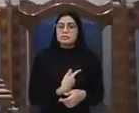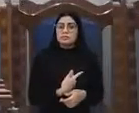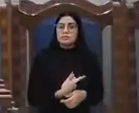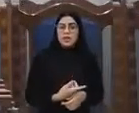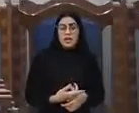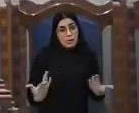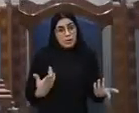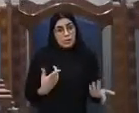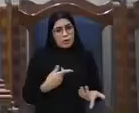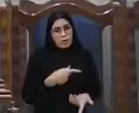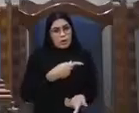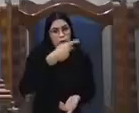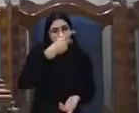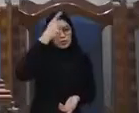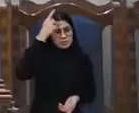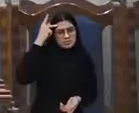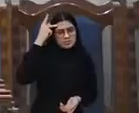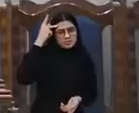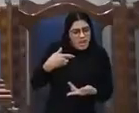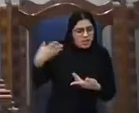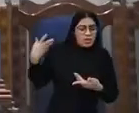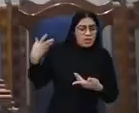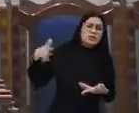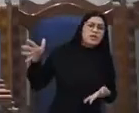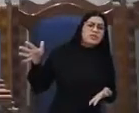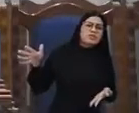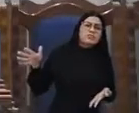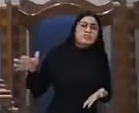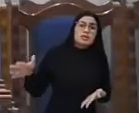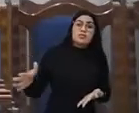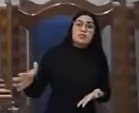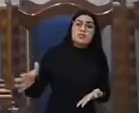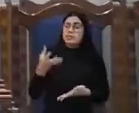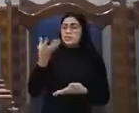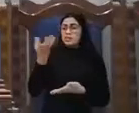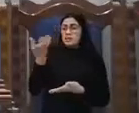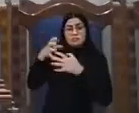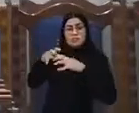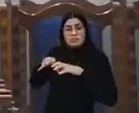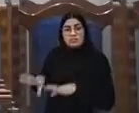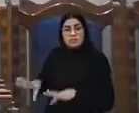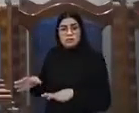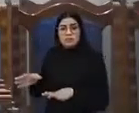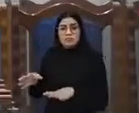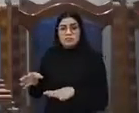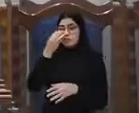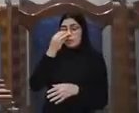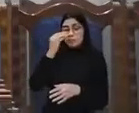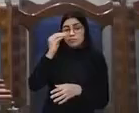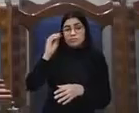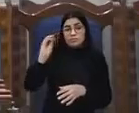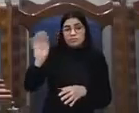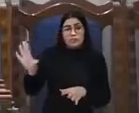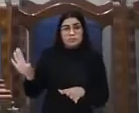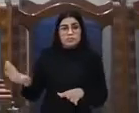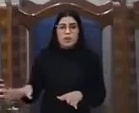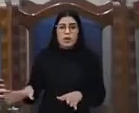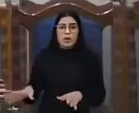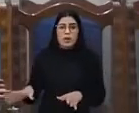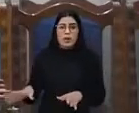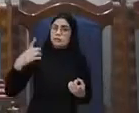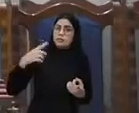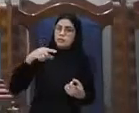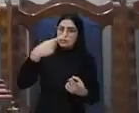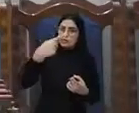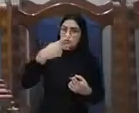Eu não quero saber desse Deus. Eu não paro nem para ouvir falar desse Deus. Pois é, se ele tirar essa respiração tua,